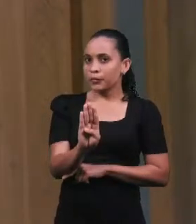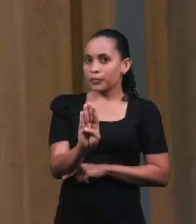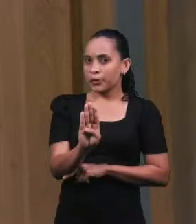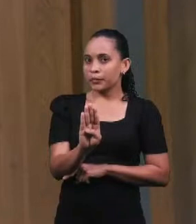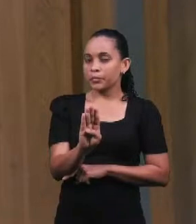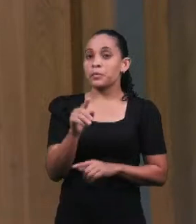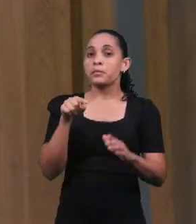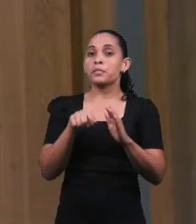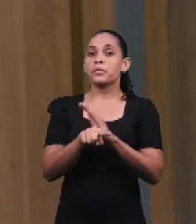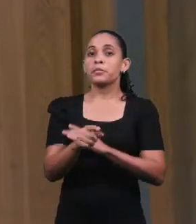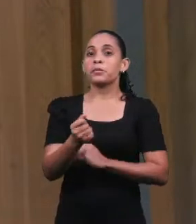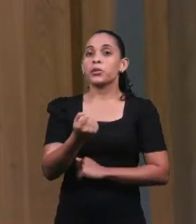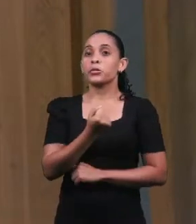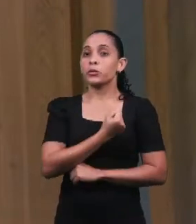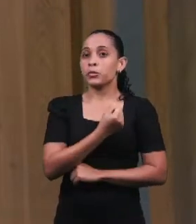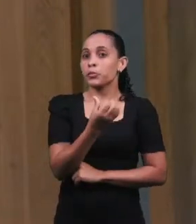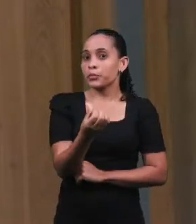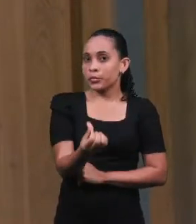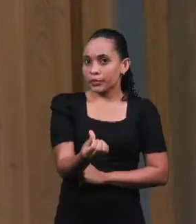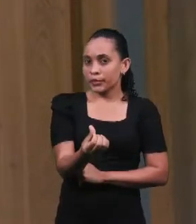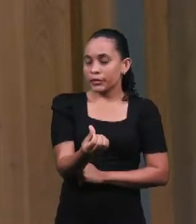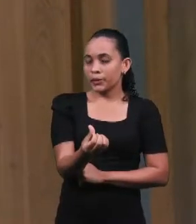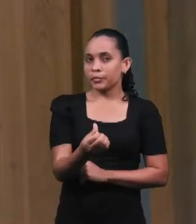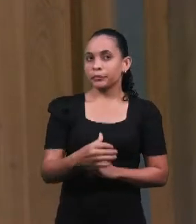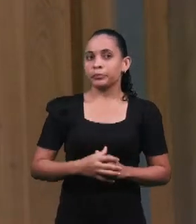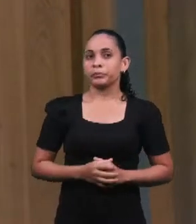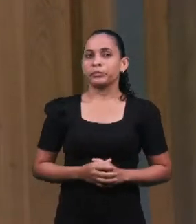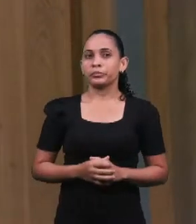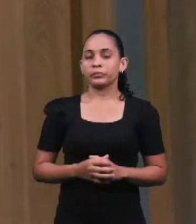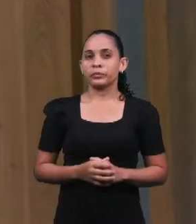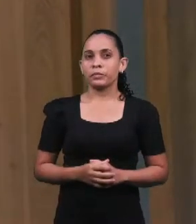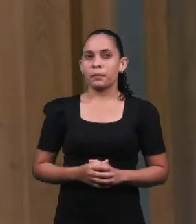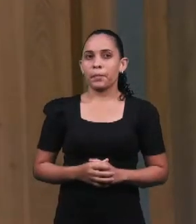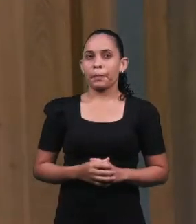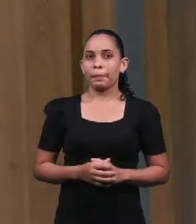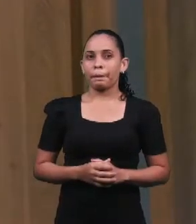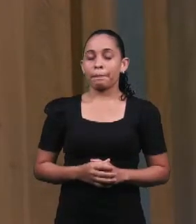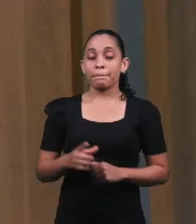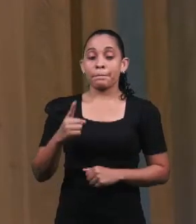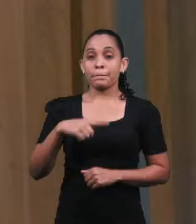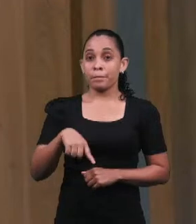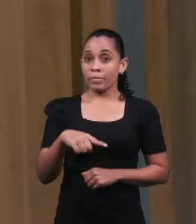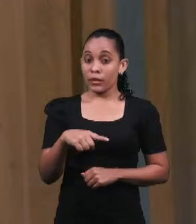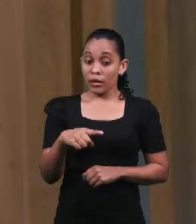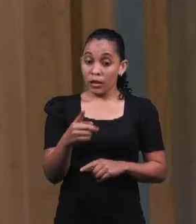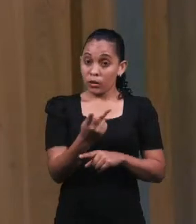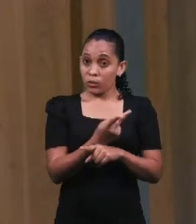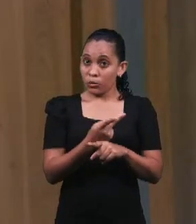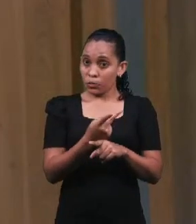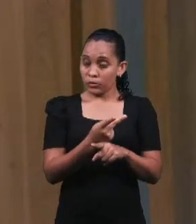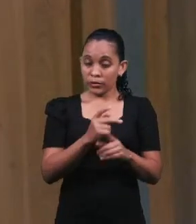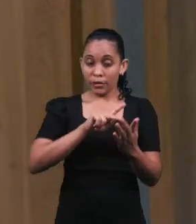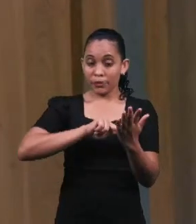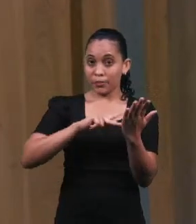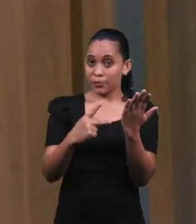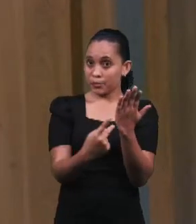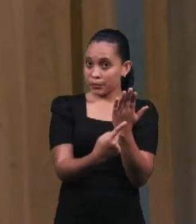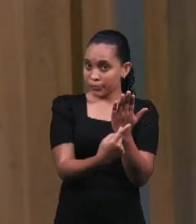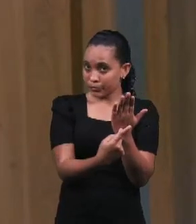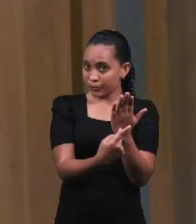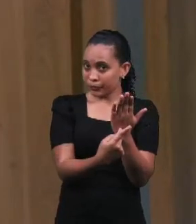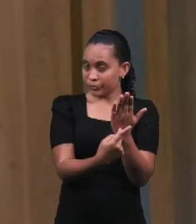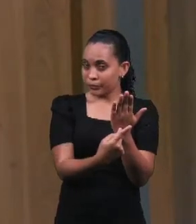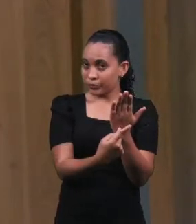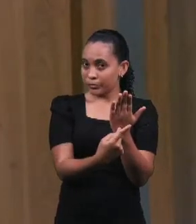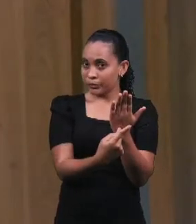6. Porque a letra B da pergunta 6, ela diz o seguinte: identificar na parábola a igreja fiel e a